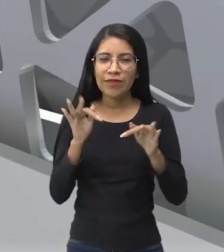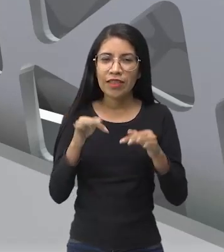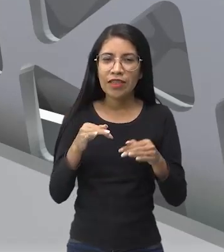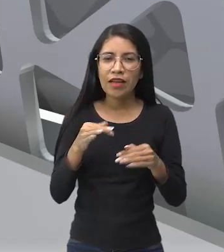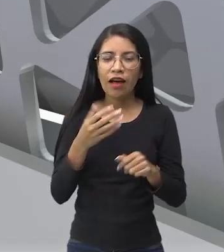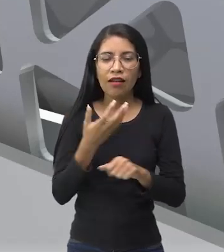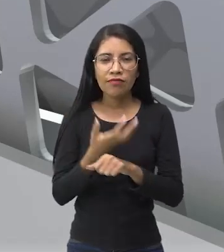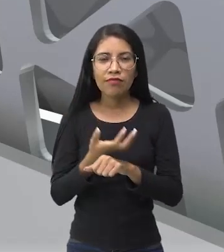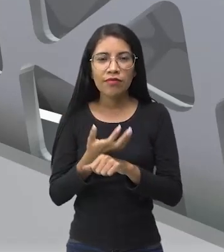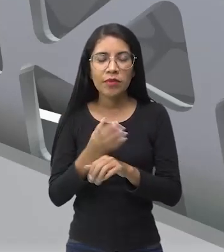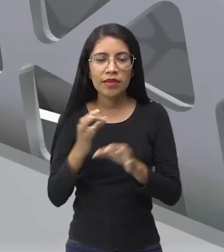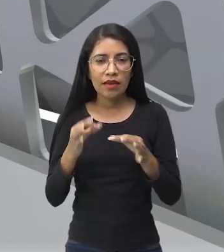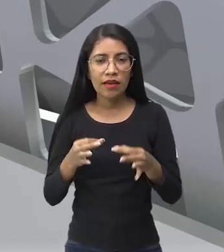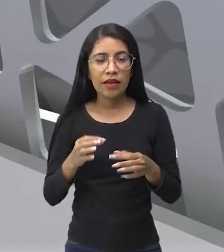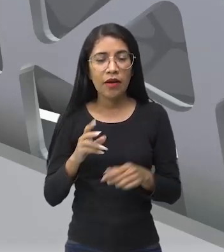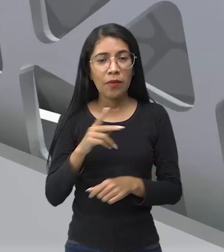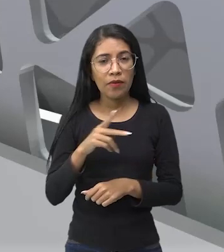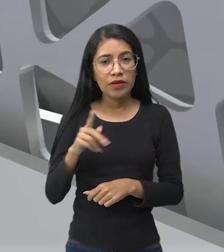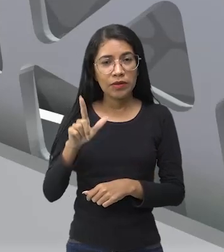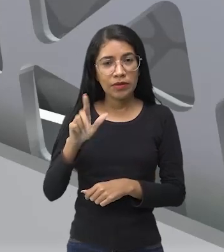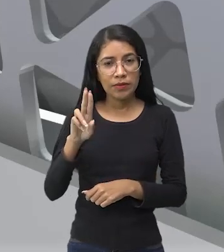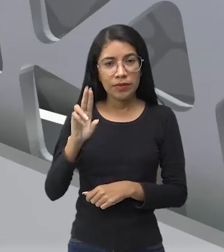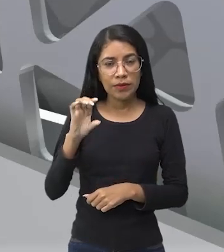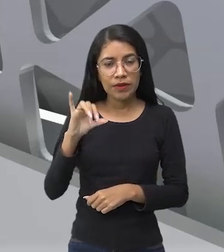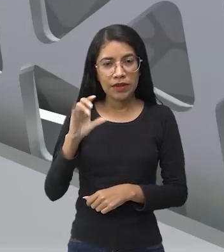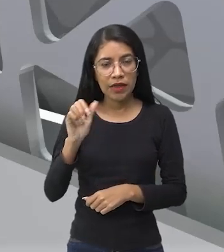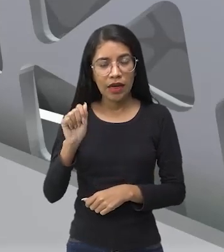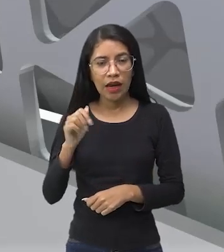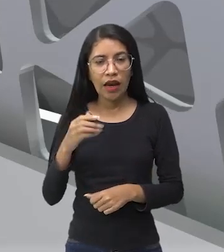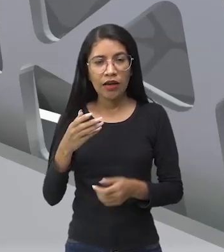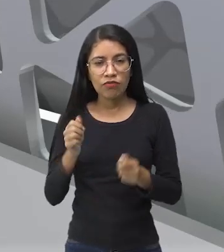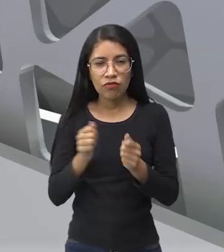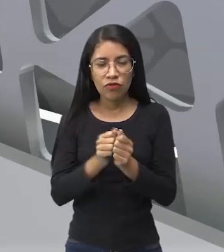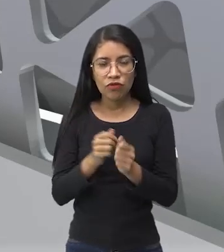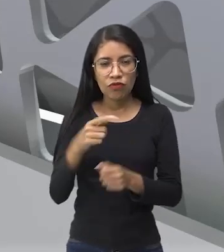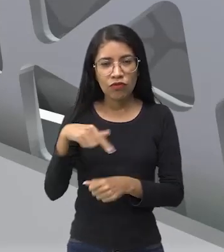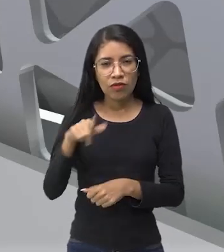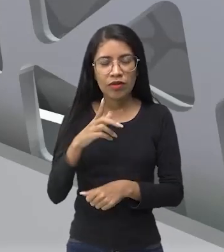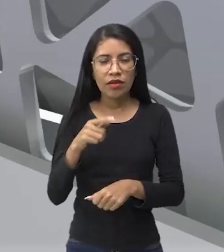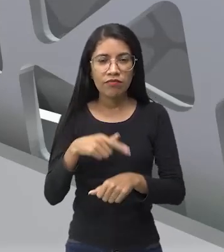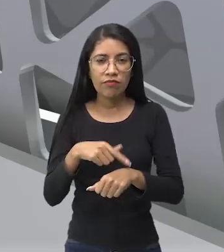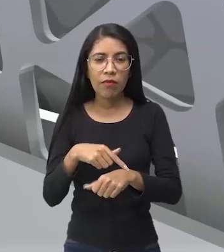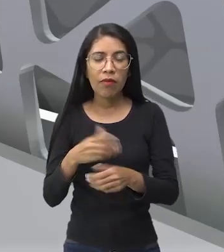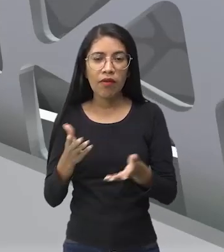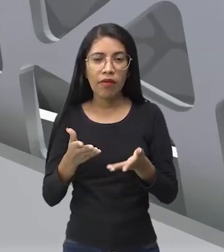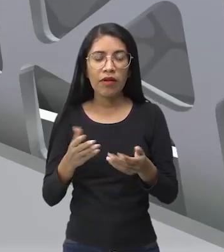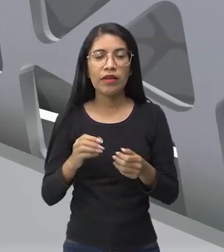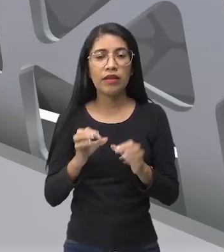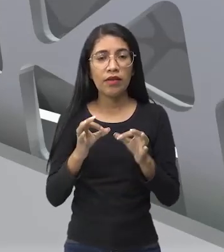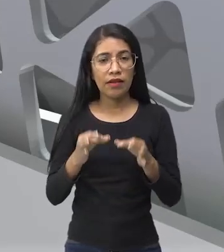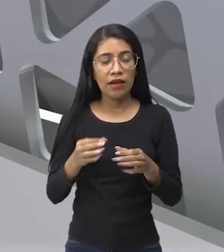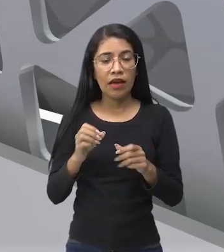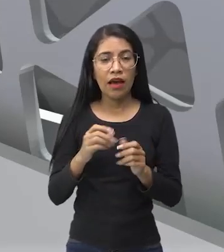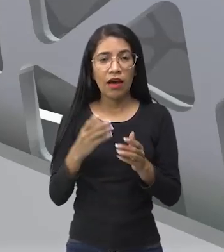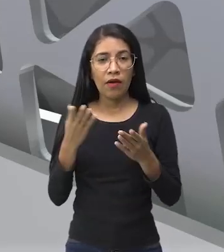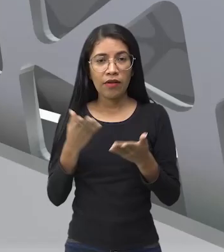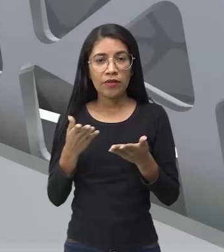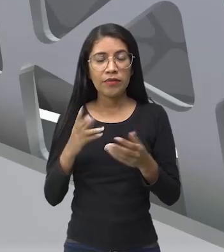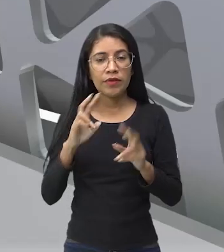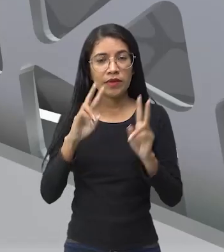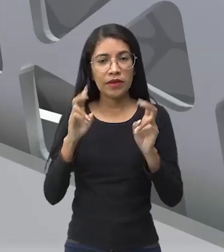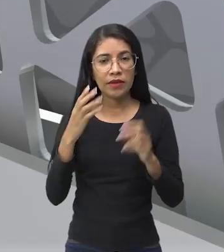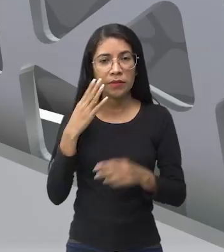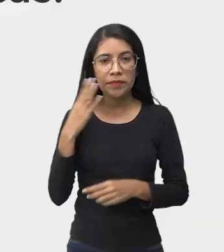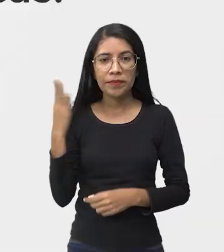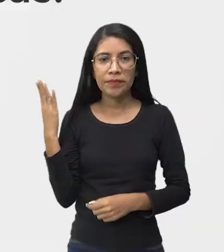finalizando o componente, certo? Então, eu sou a professora Lúcia e vou estar com vocês aqui nesse momento, certo? Então, agora vamos ver o que é que nós temos